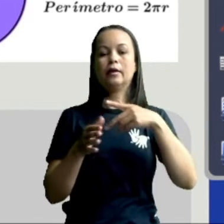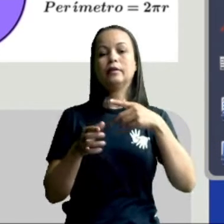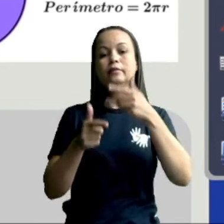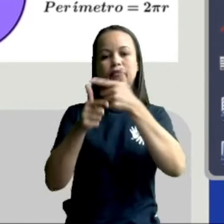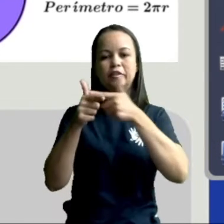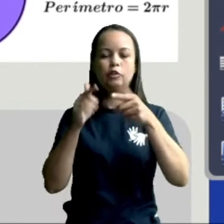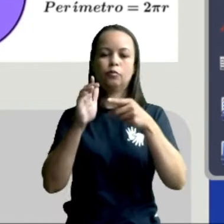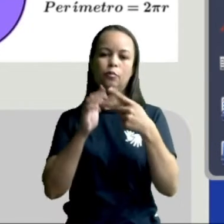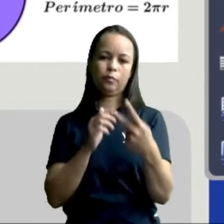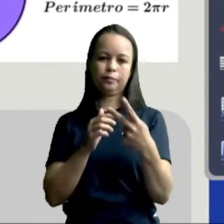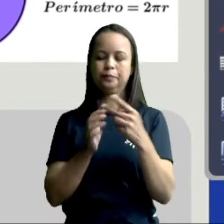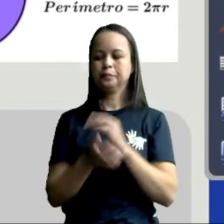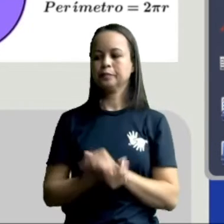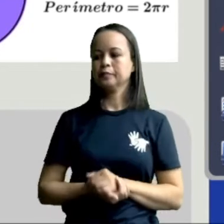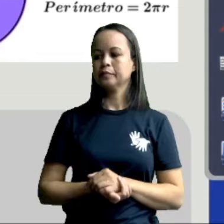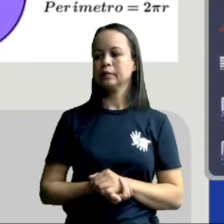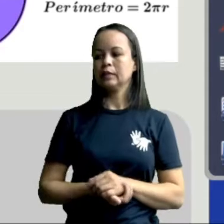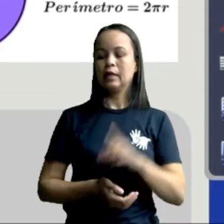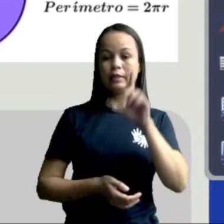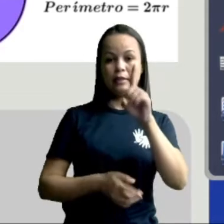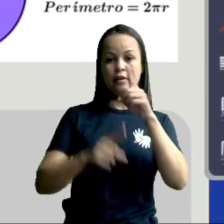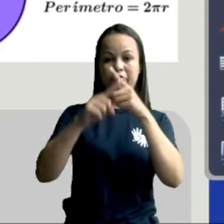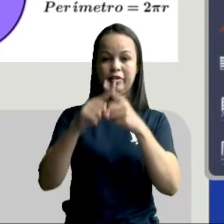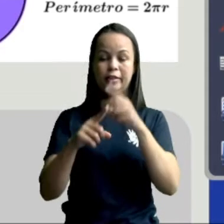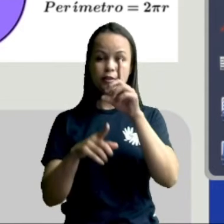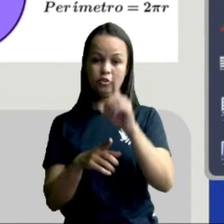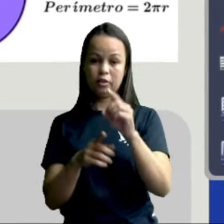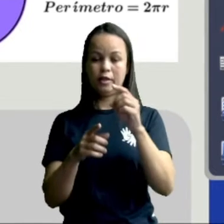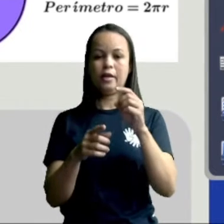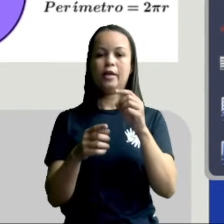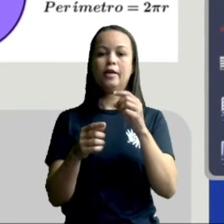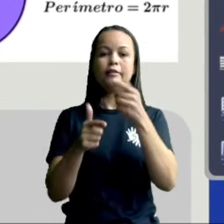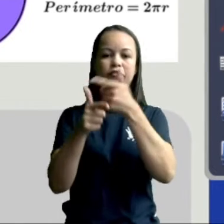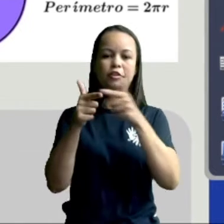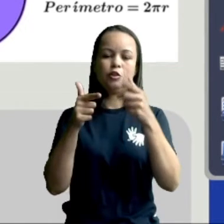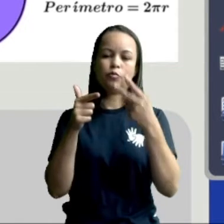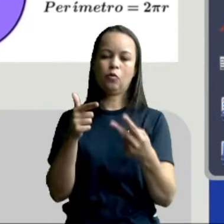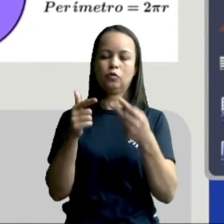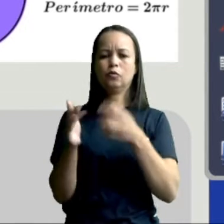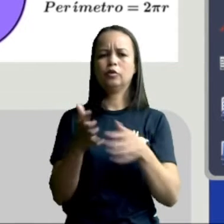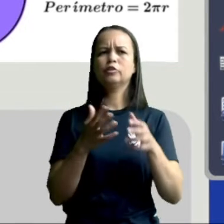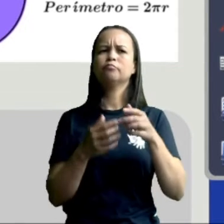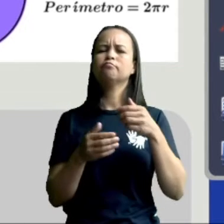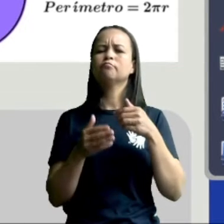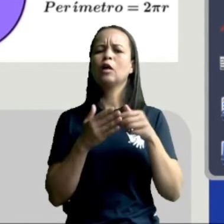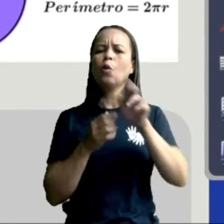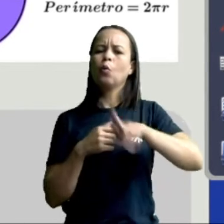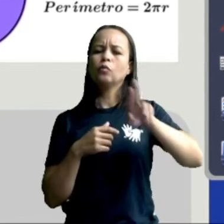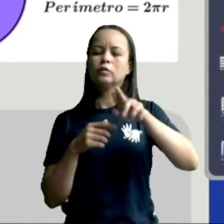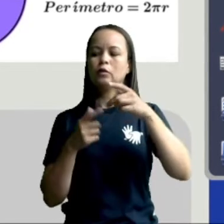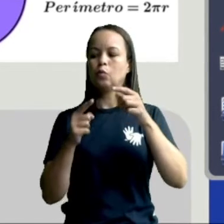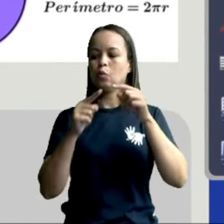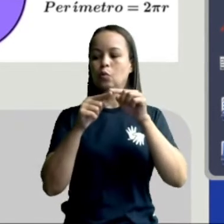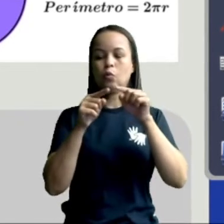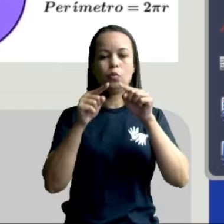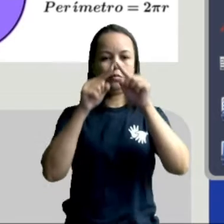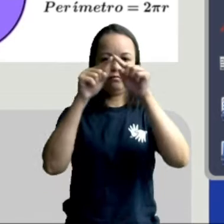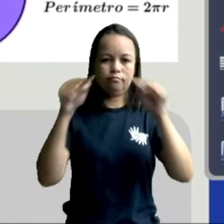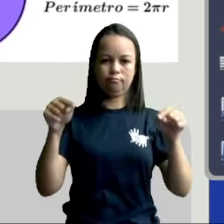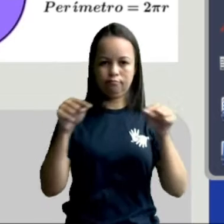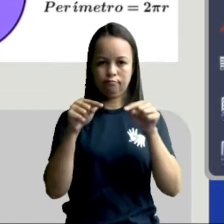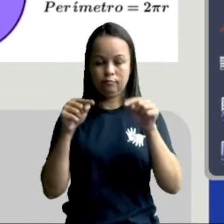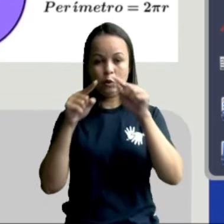por 2. Triângulo, aqui a gente está com uma das fórmulas, mas existem outras. O triângulo é uma das figuras